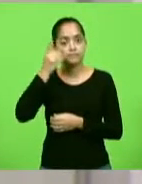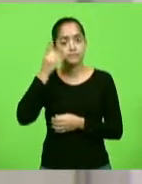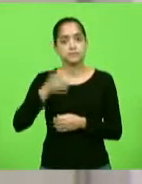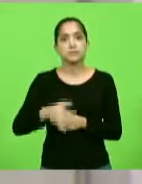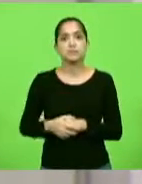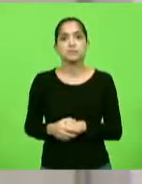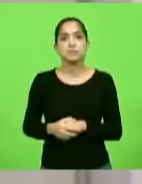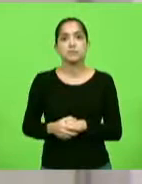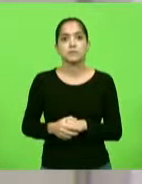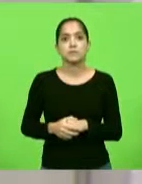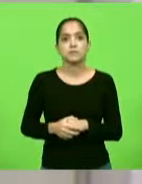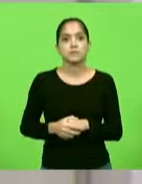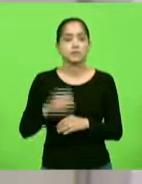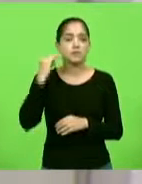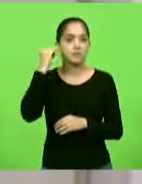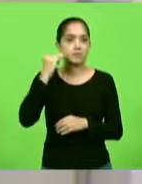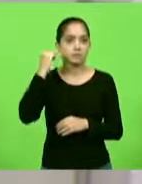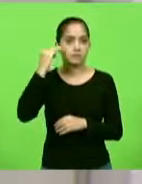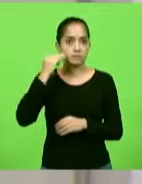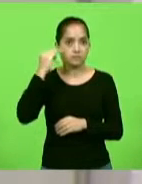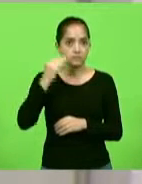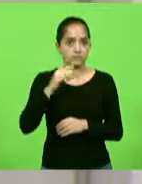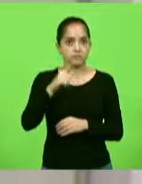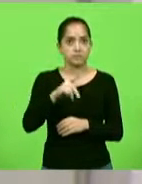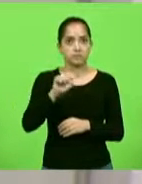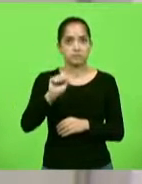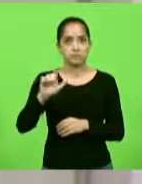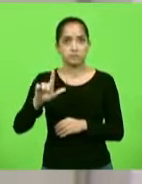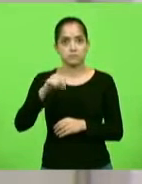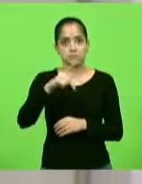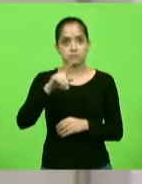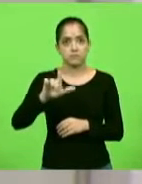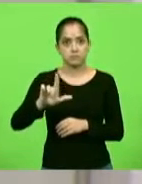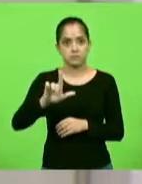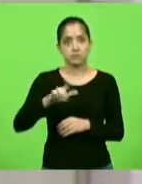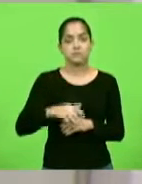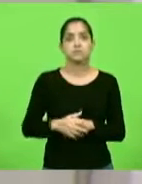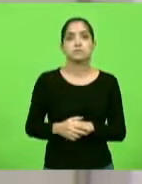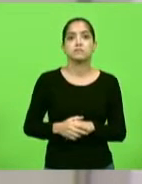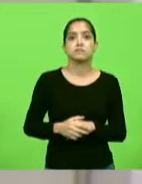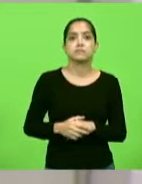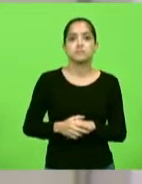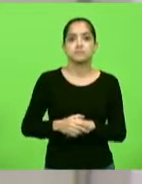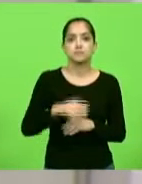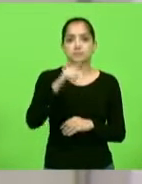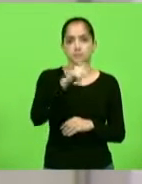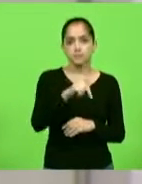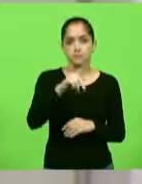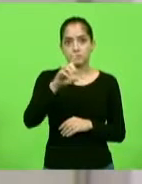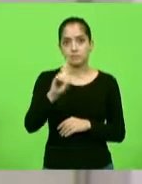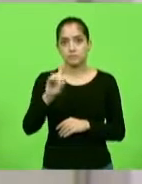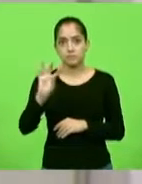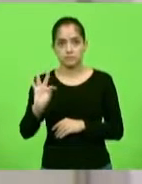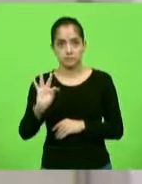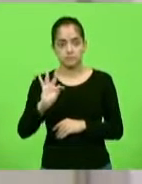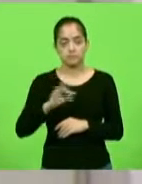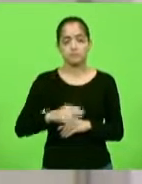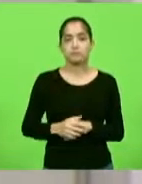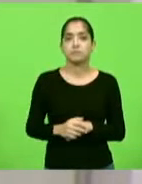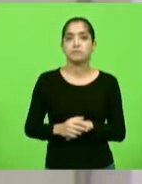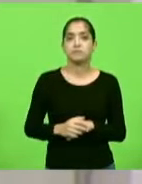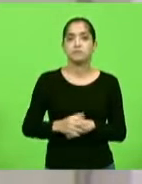deputados, Márcio Machado, bloco PSL-PL, Sérgio Mota, bloco PDT-PSDB-Republicanos,